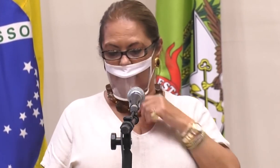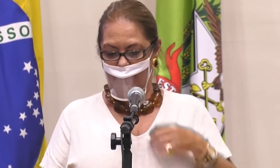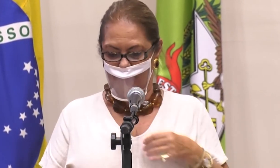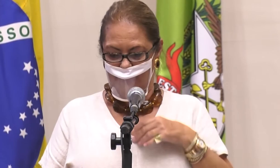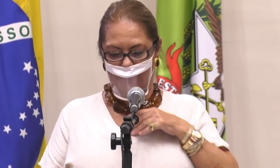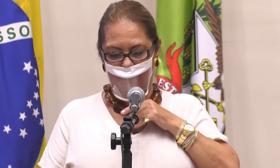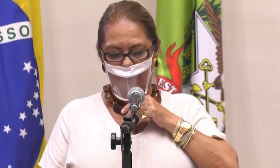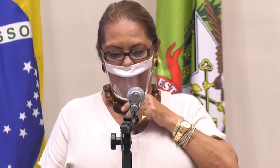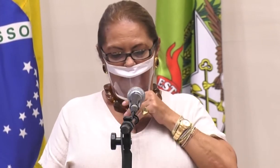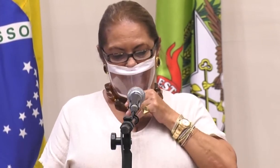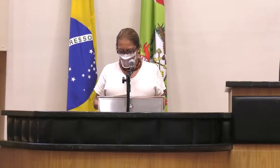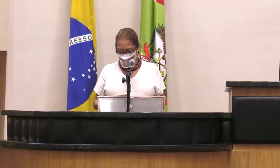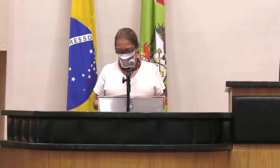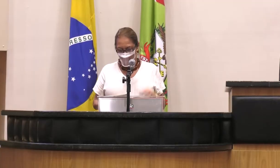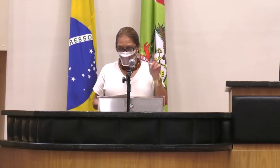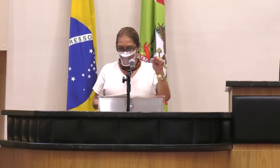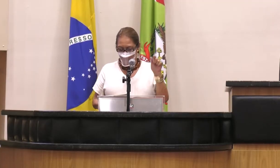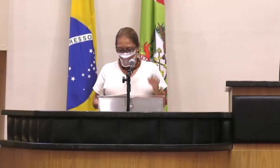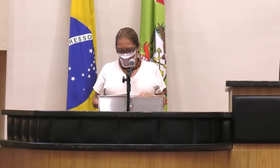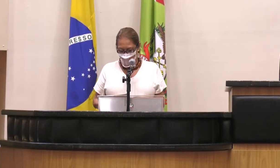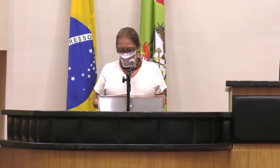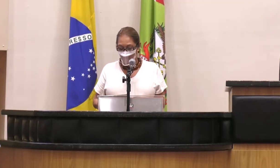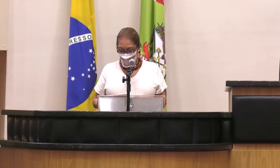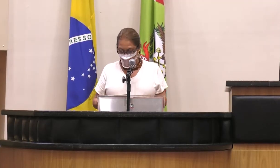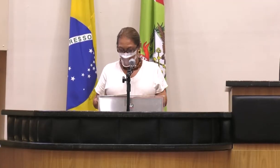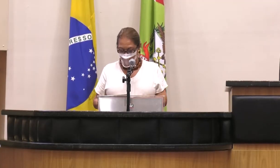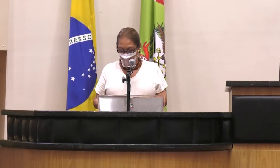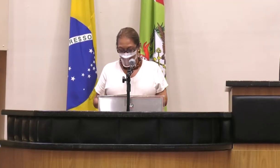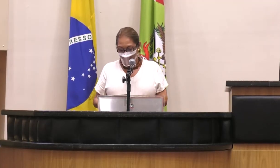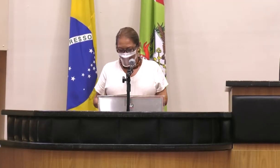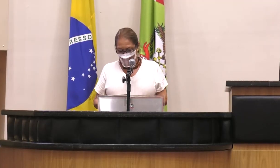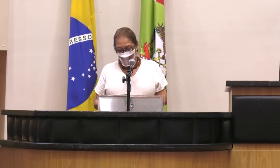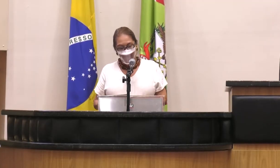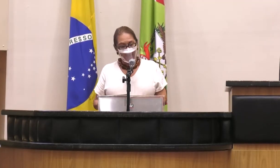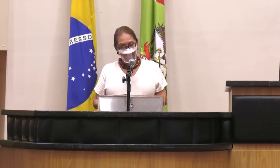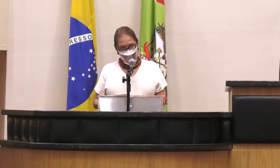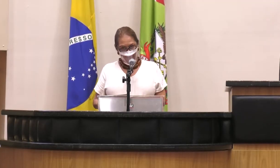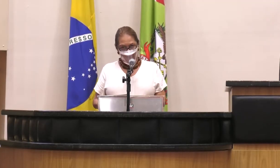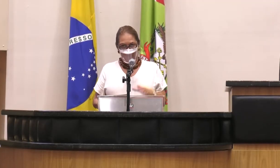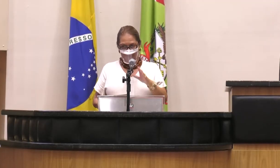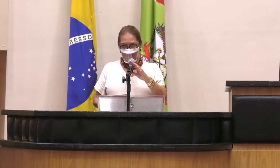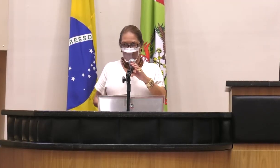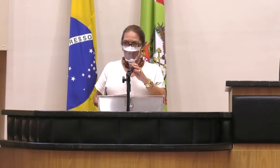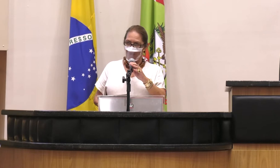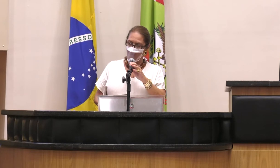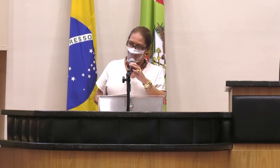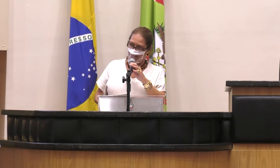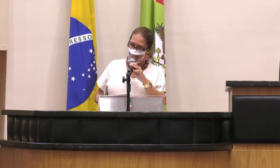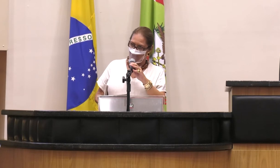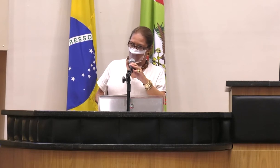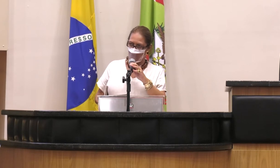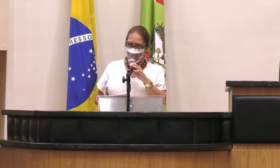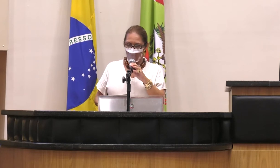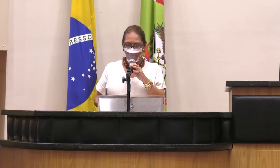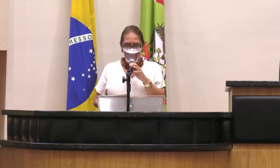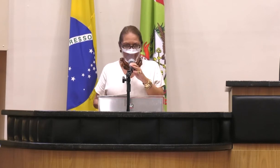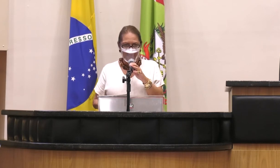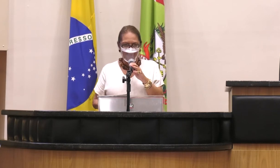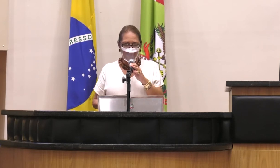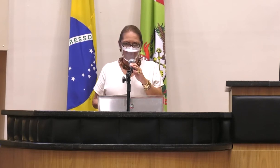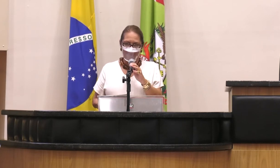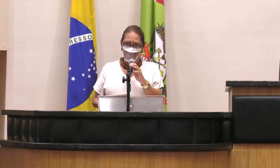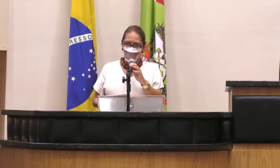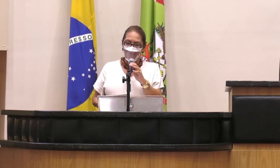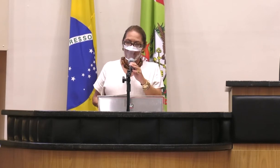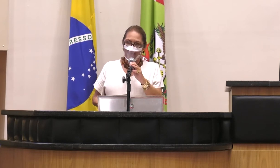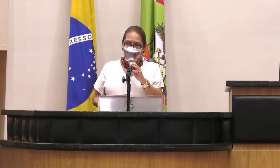comunicação investirem na propaganda para combater a Covid-19 e pediu que as famílias catarinenses se